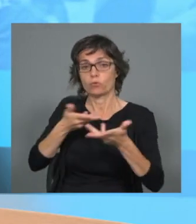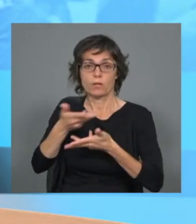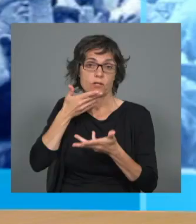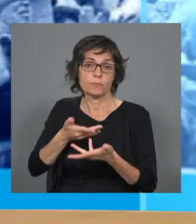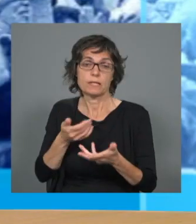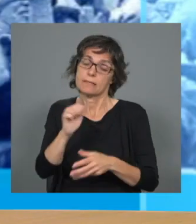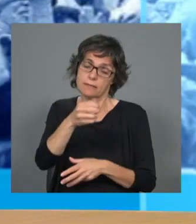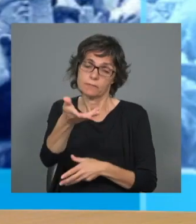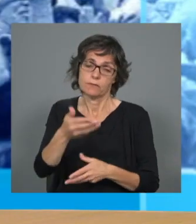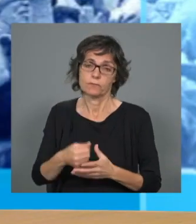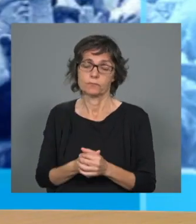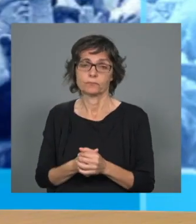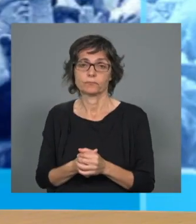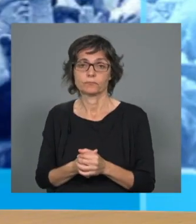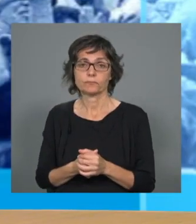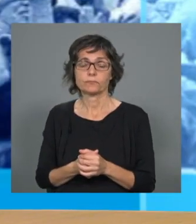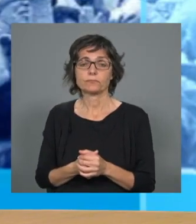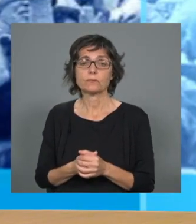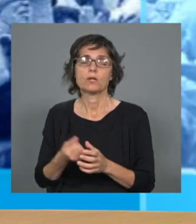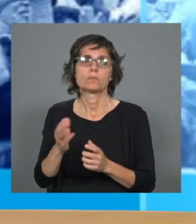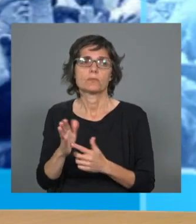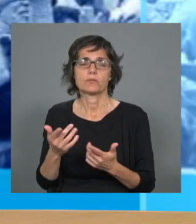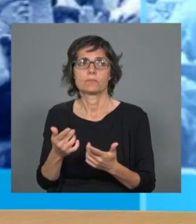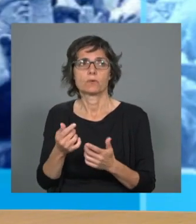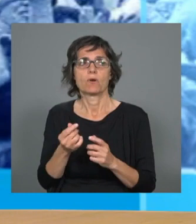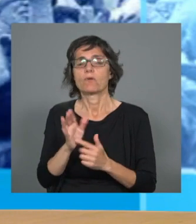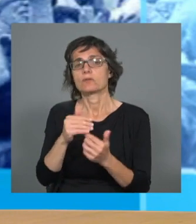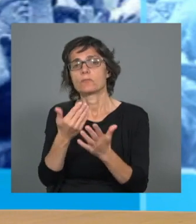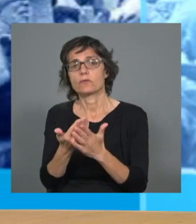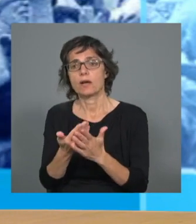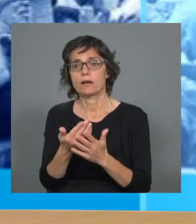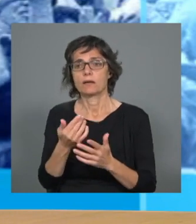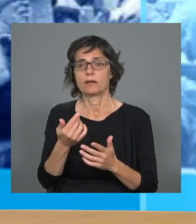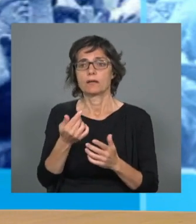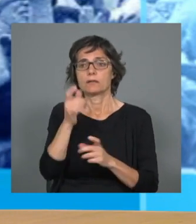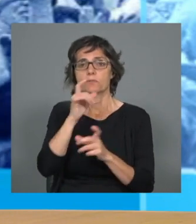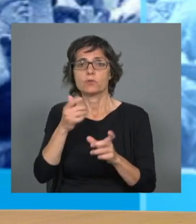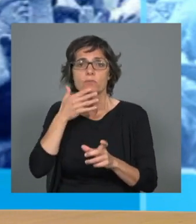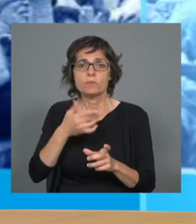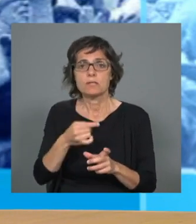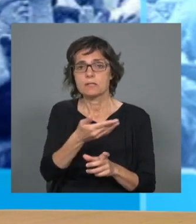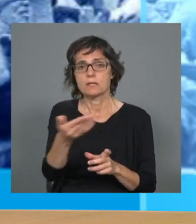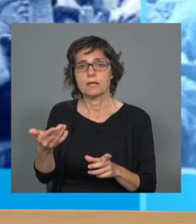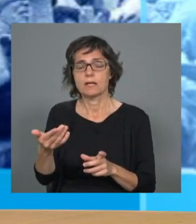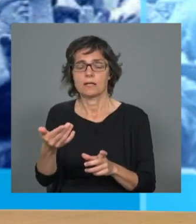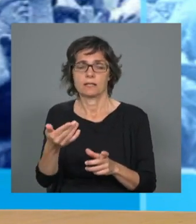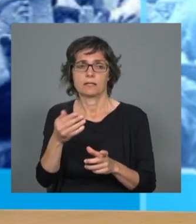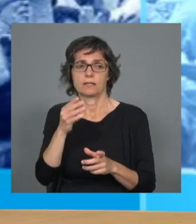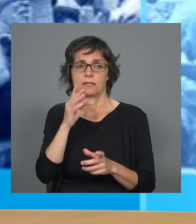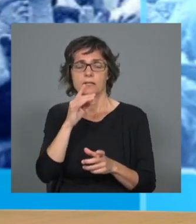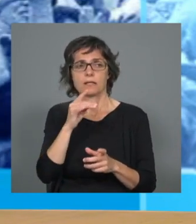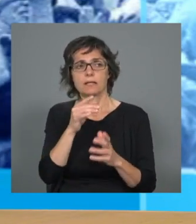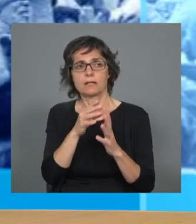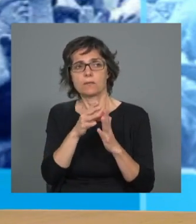portanto, de quem nos prova, de certa maneira, de que viver assim, de facto, nos traz mais alegria e nos traz